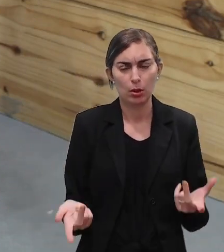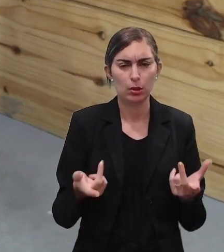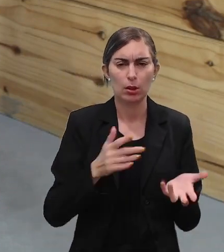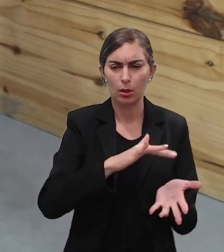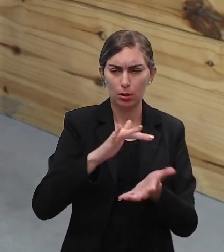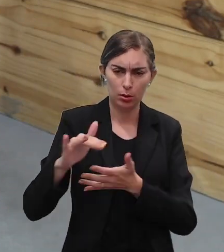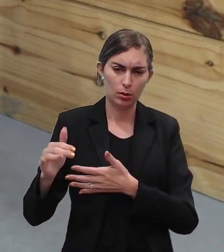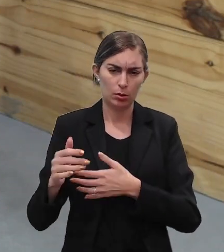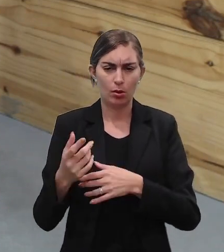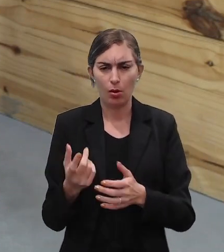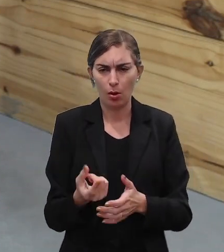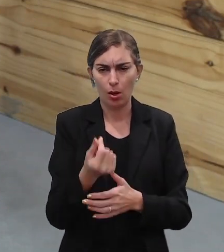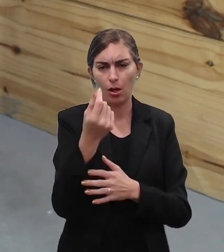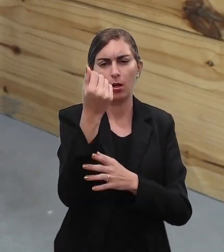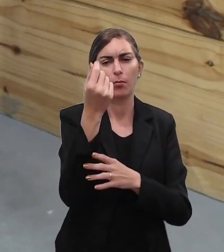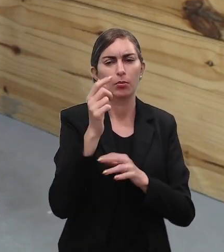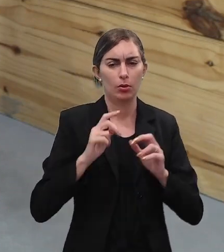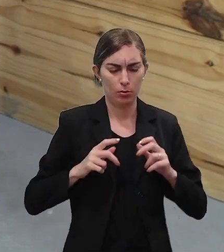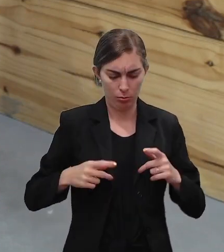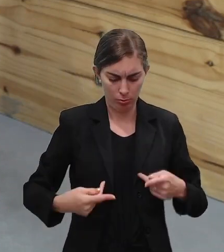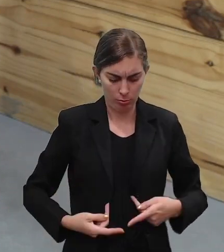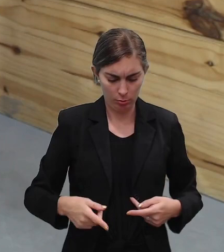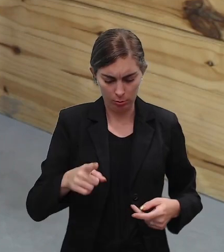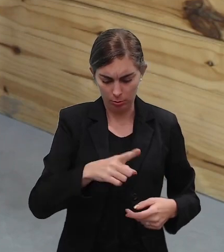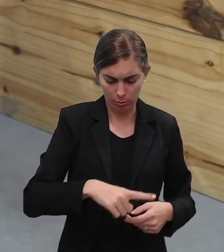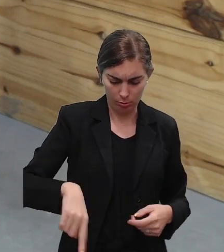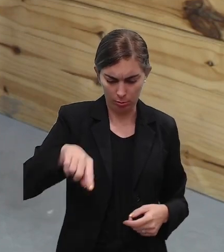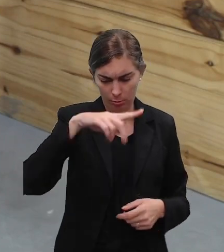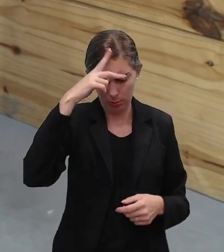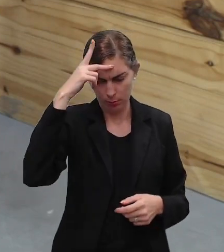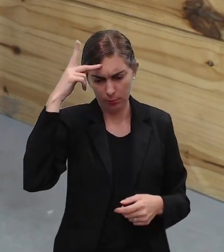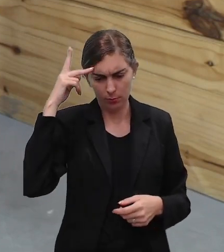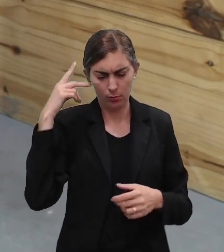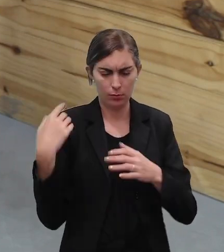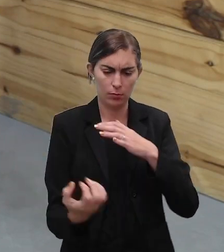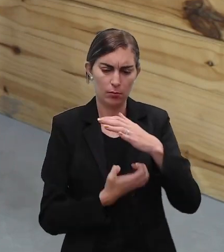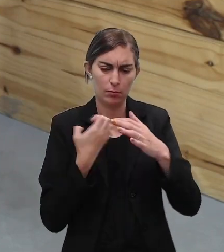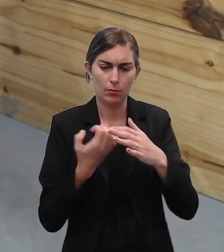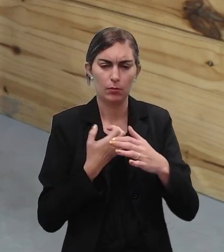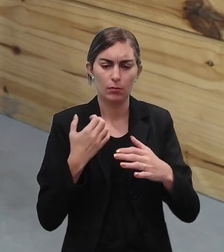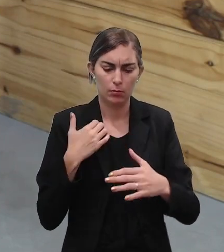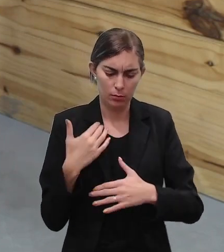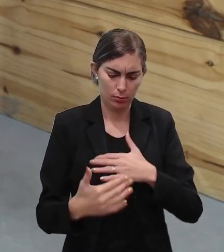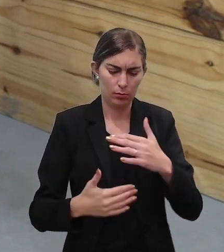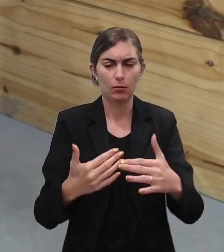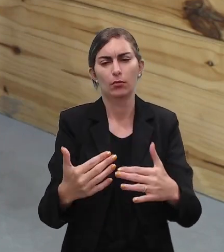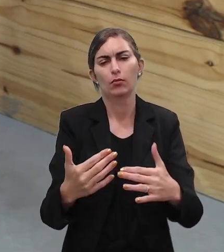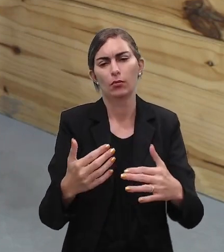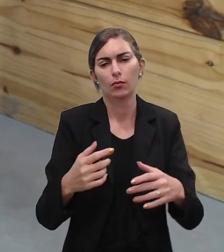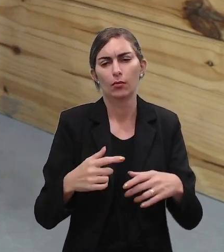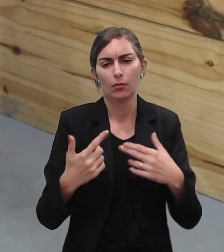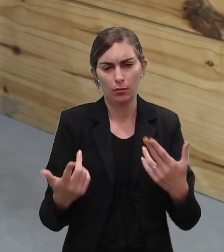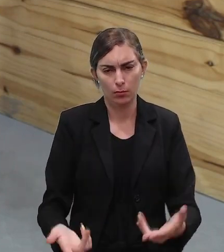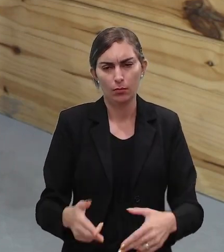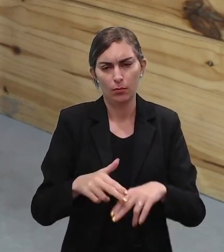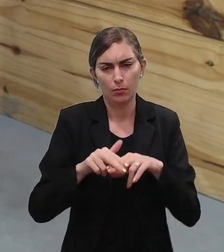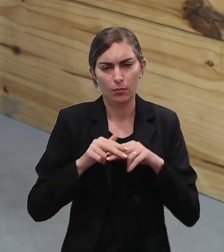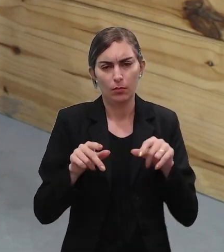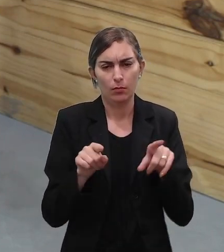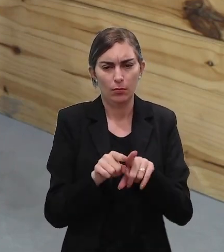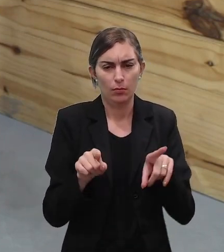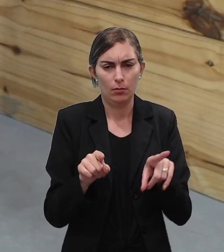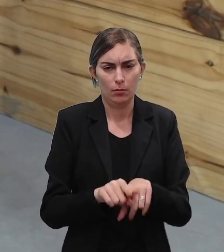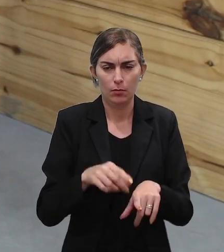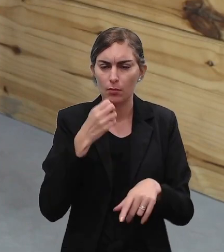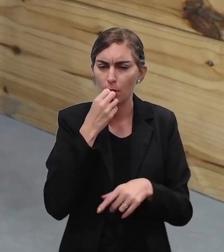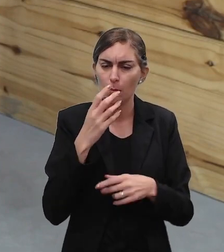entrega. O capital humano, que somos nós, pessoas das empresas, também precisamos passar por esse mesmo processo. Portanto, nós também precisamos ter um